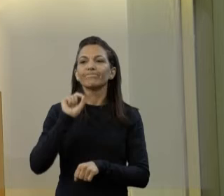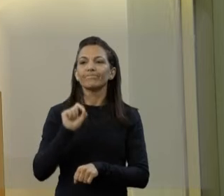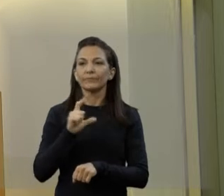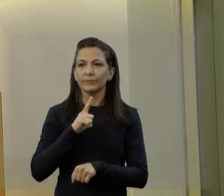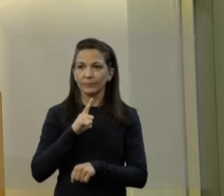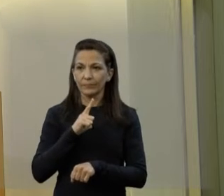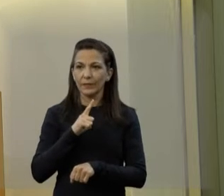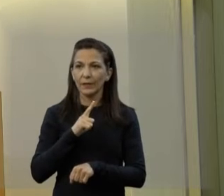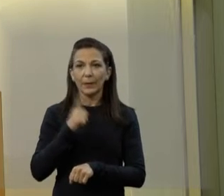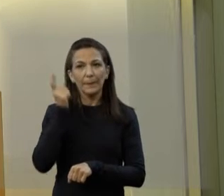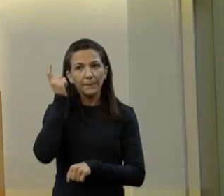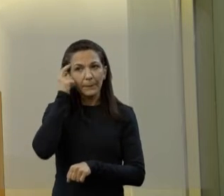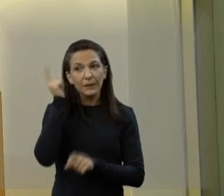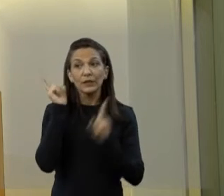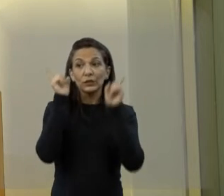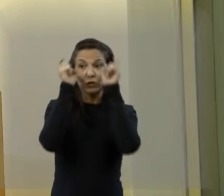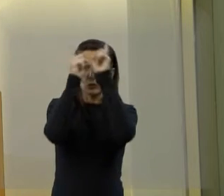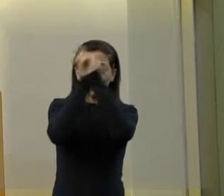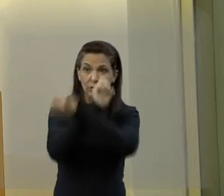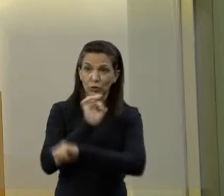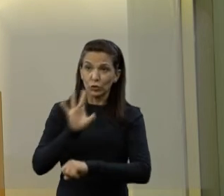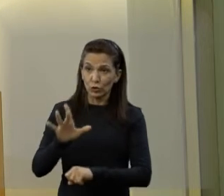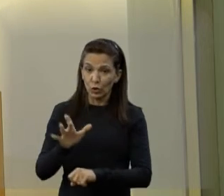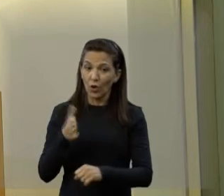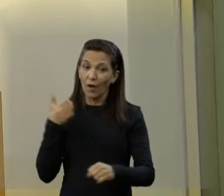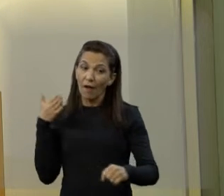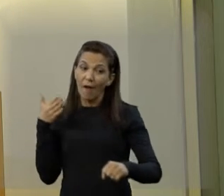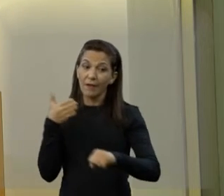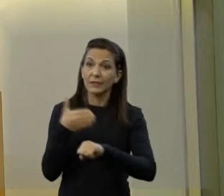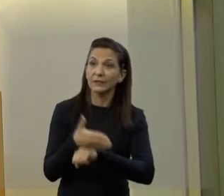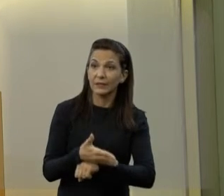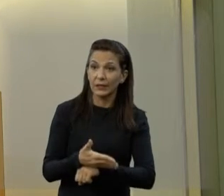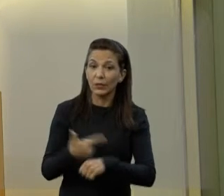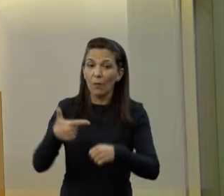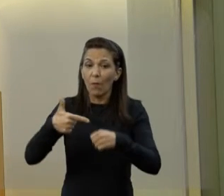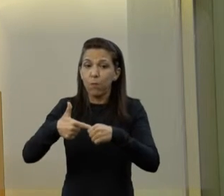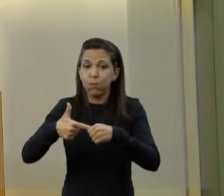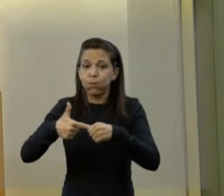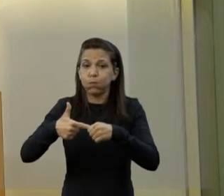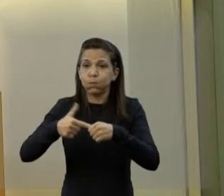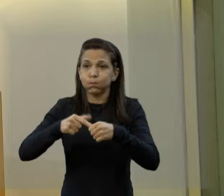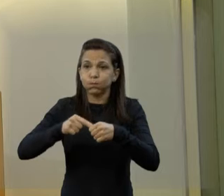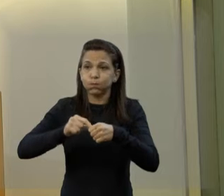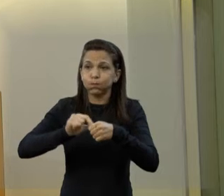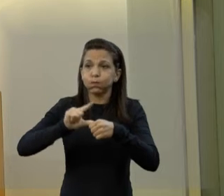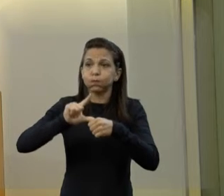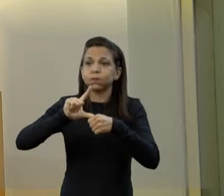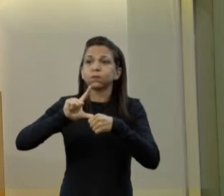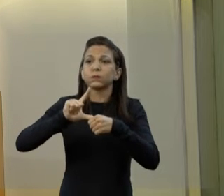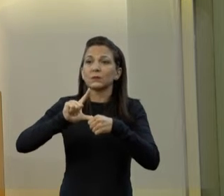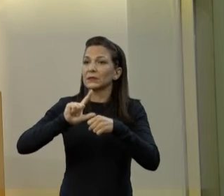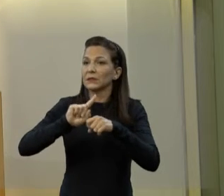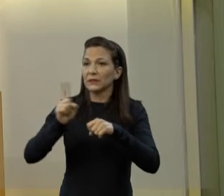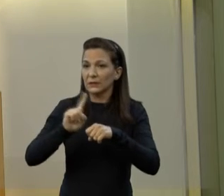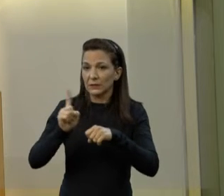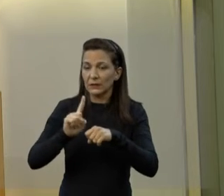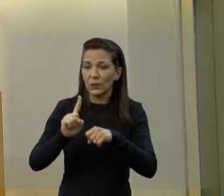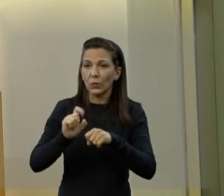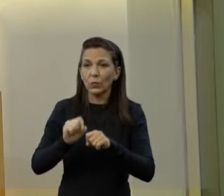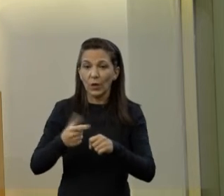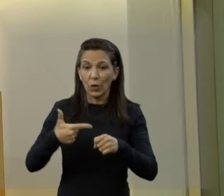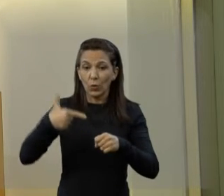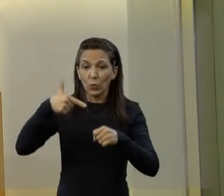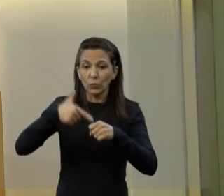quem pensa que está com dificuldade só para ter acesso a um tanque cheio Muito se engana quando o combustível